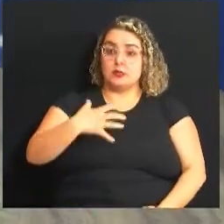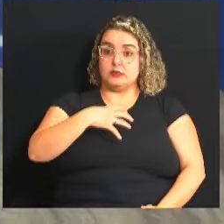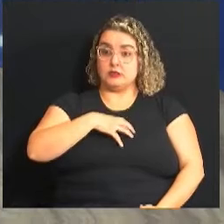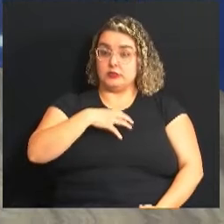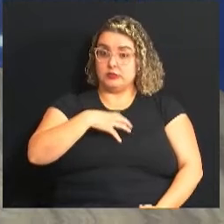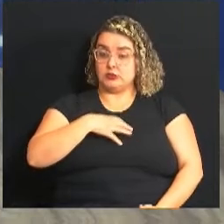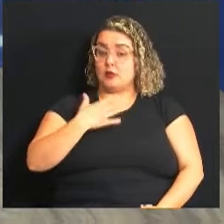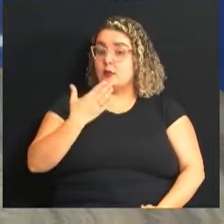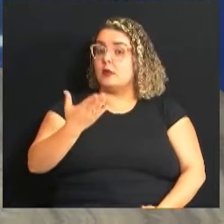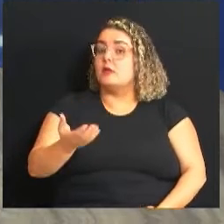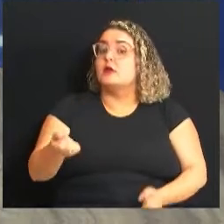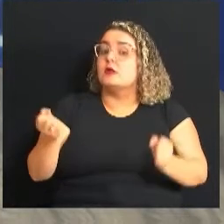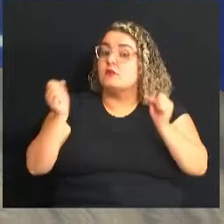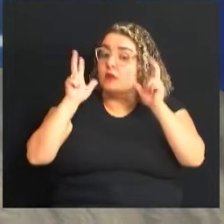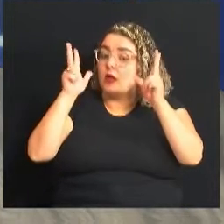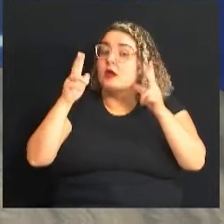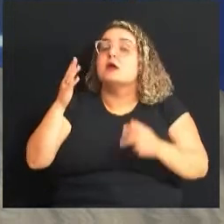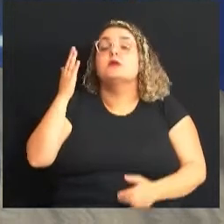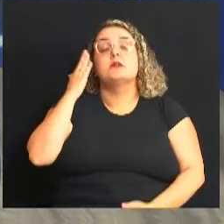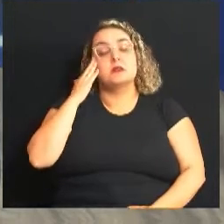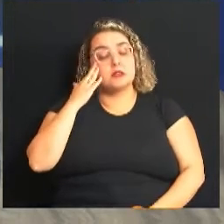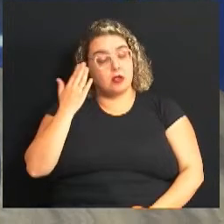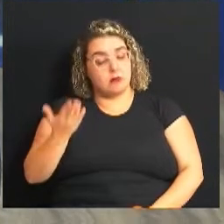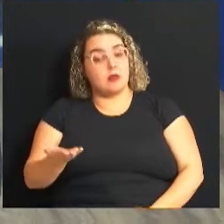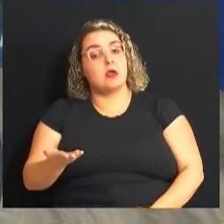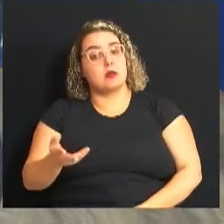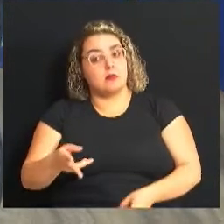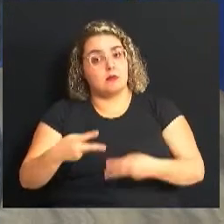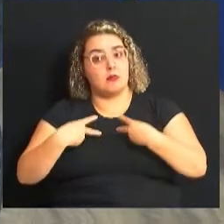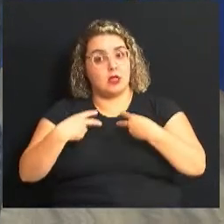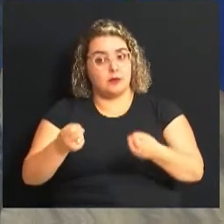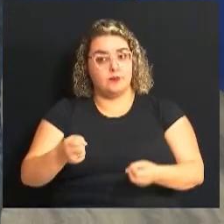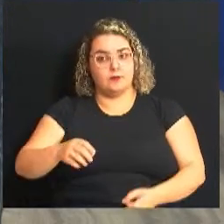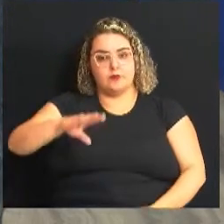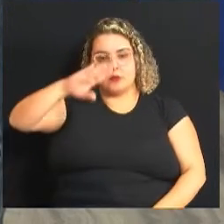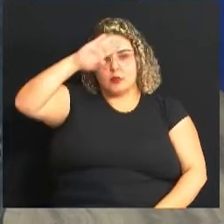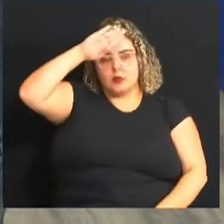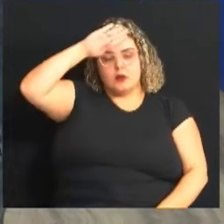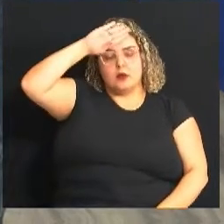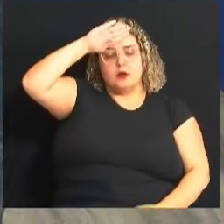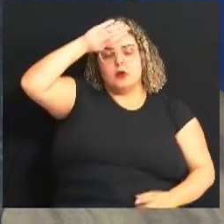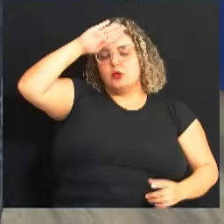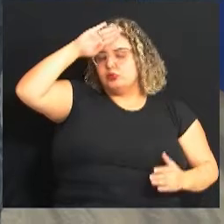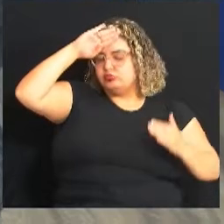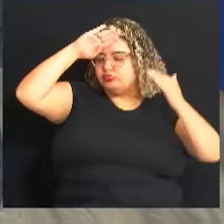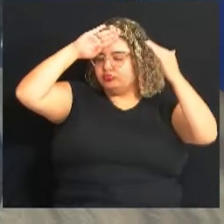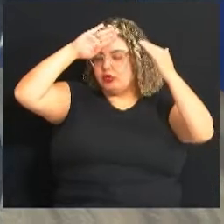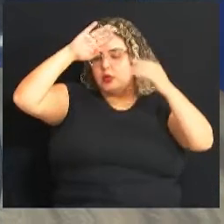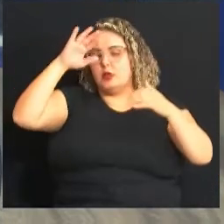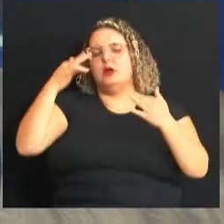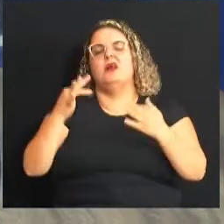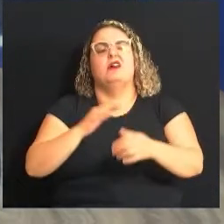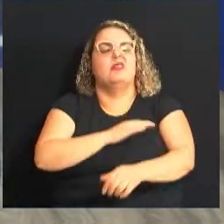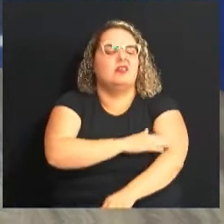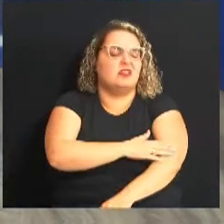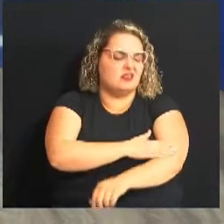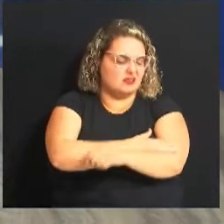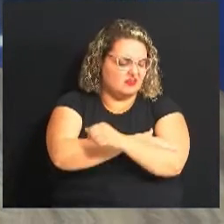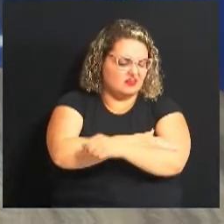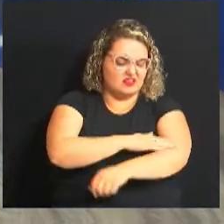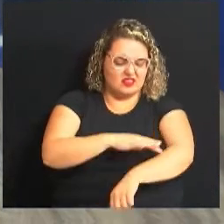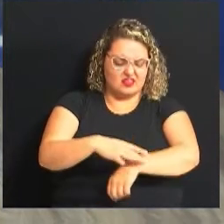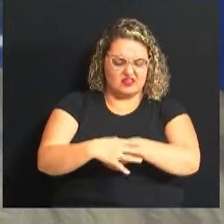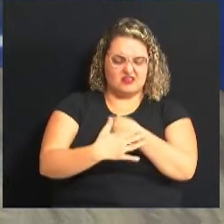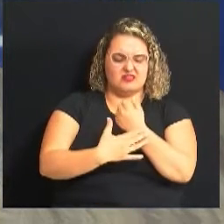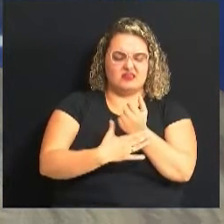você ficar bem informado e você perceber: febre alta, dores nas articulações, nos